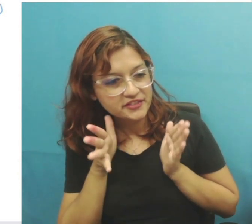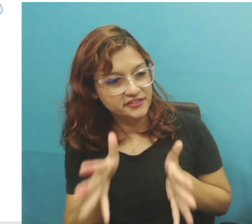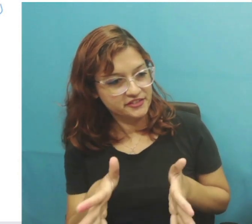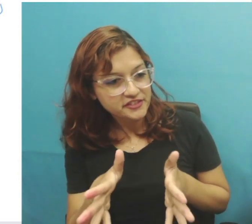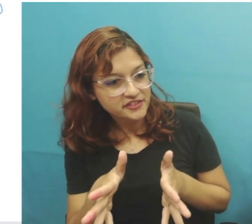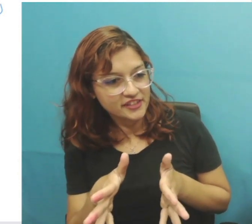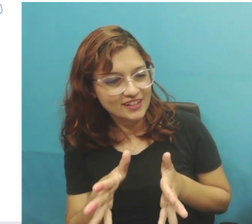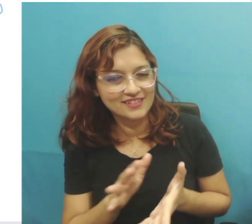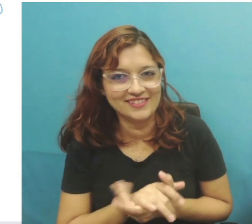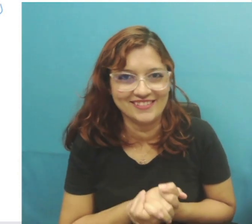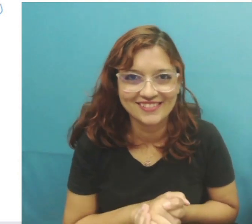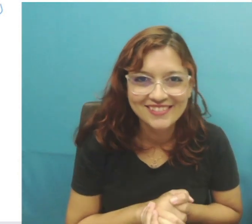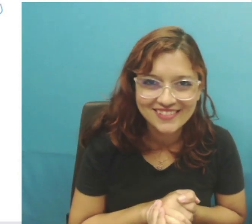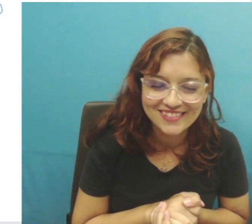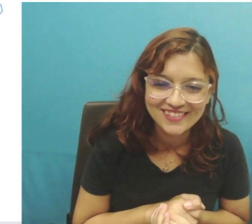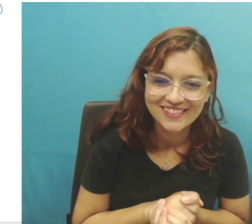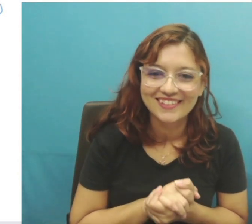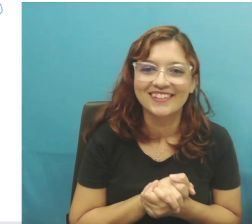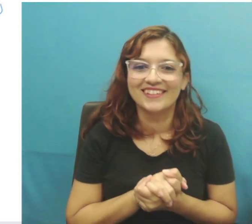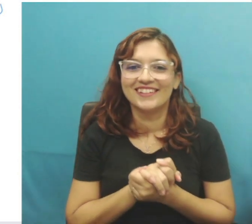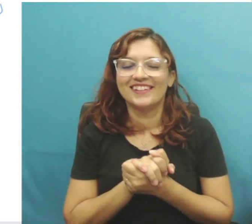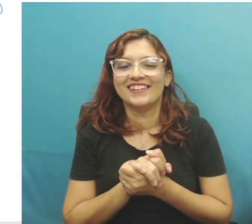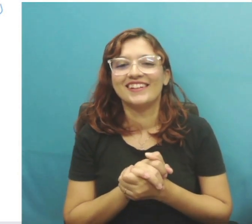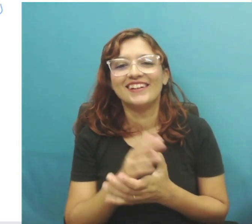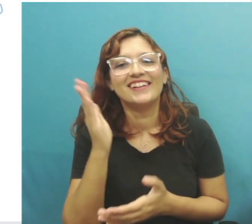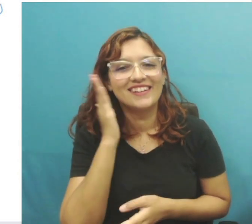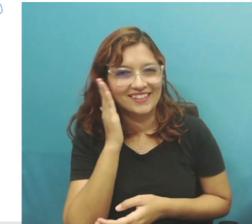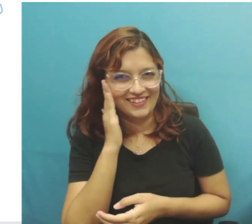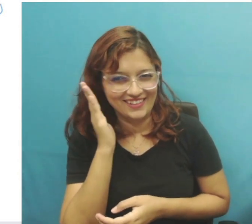Pois é, português é chato.